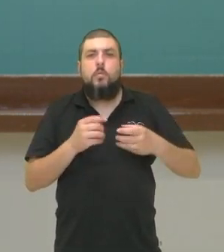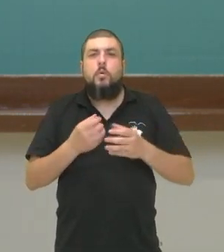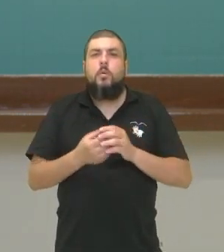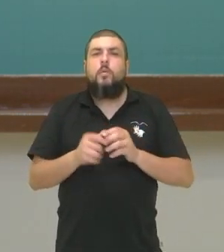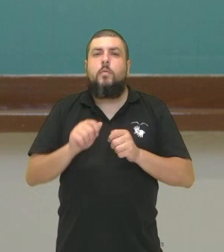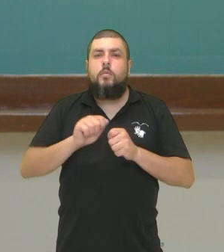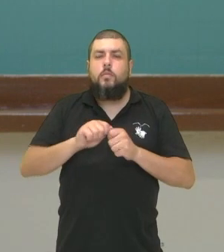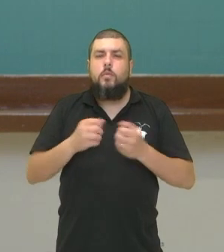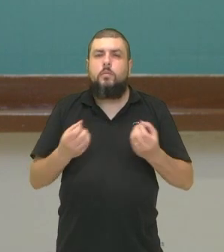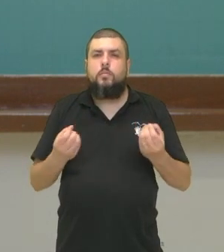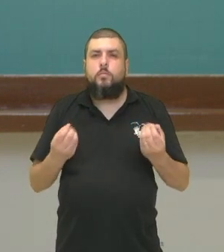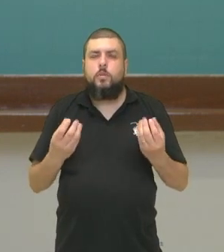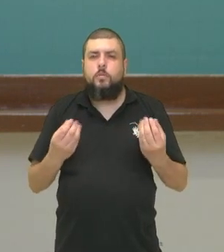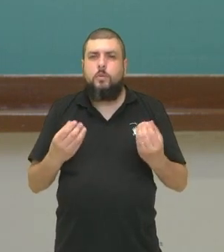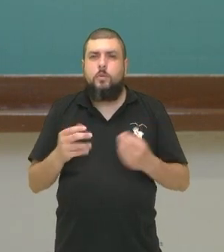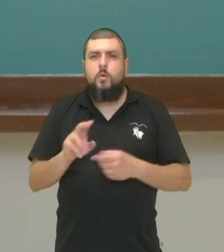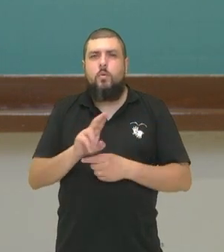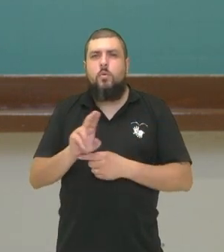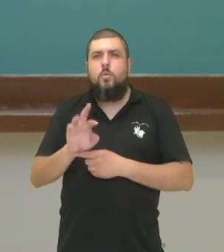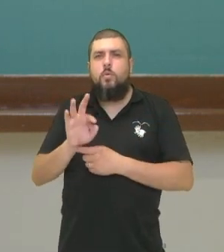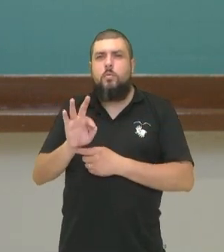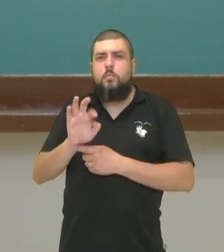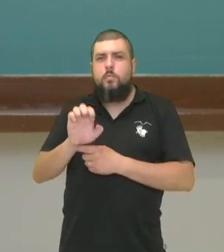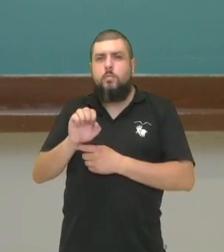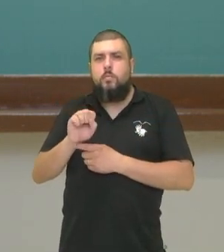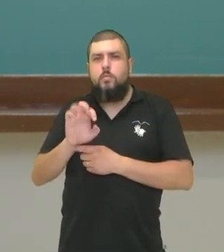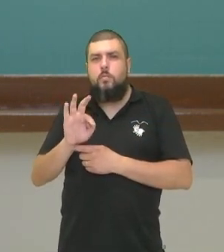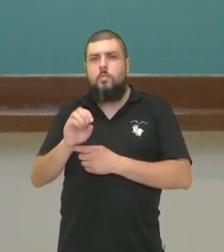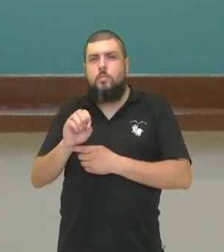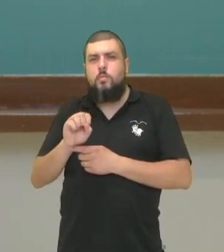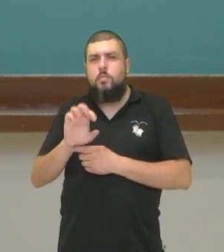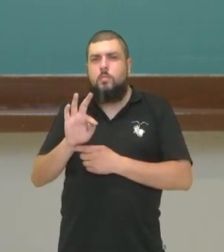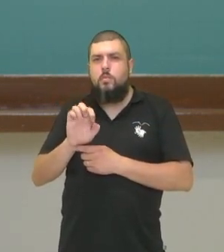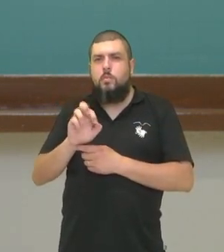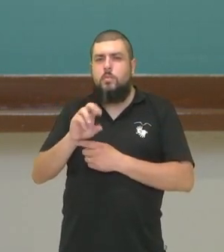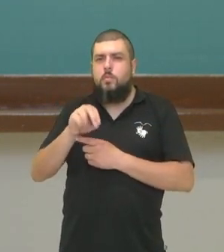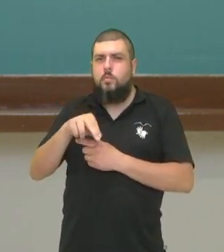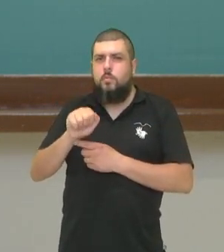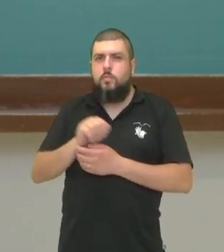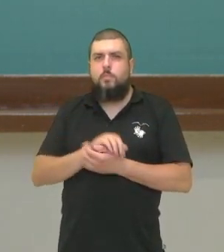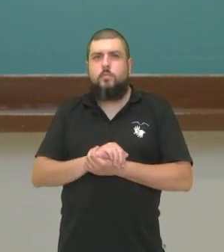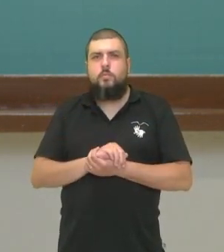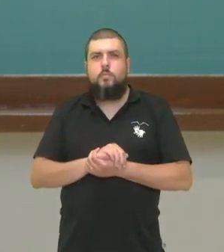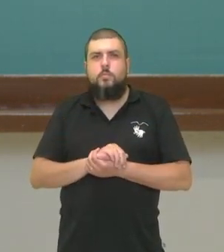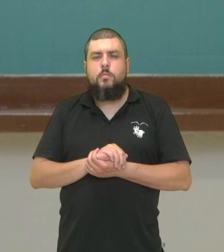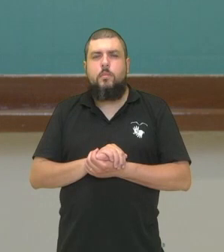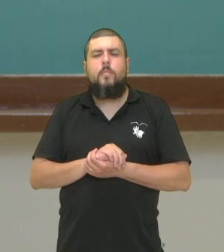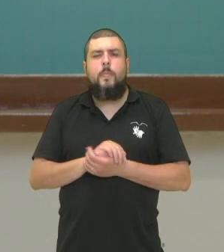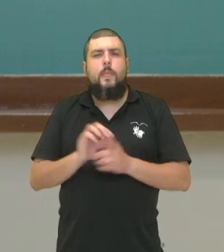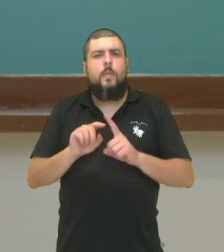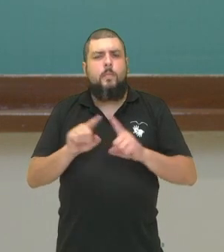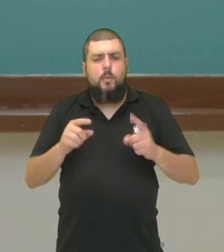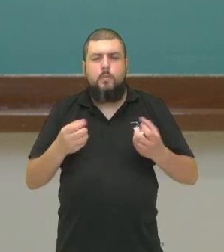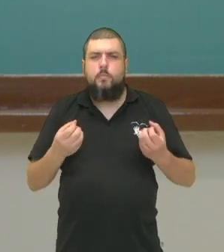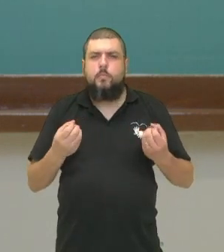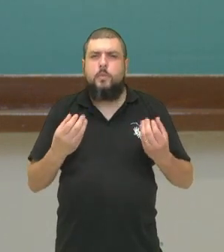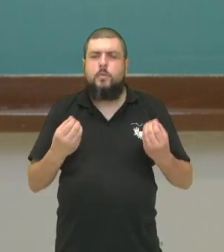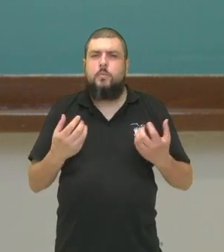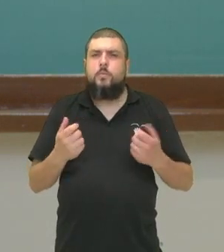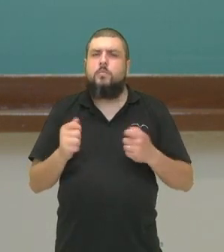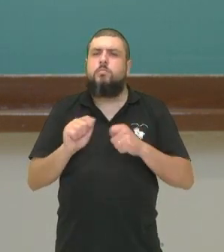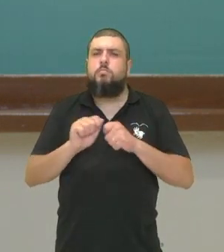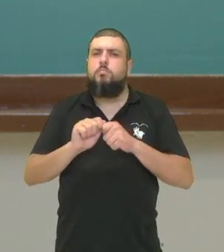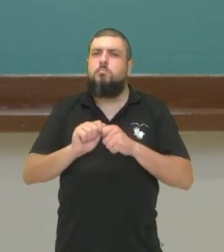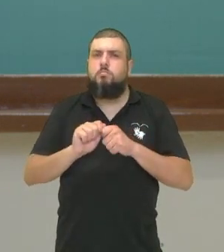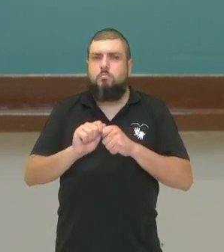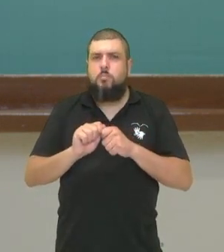que é o hormônio chamado testosterona. Qual é a função desse hormônio testosterona? É ele que